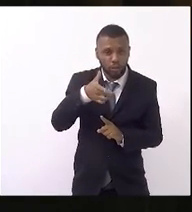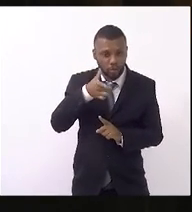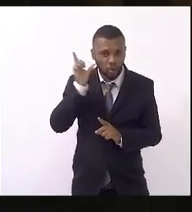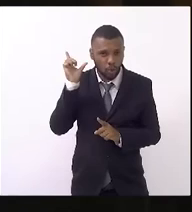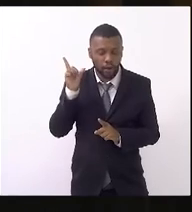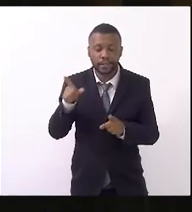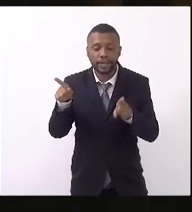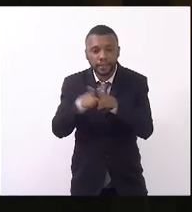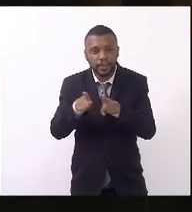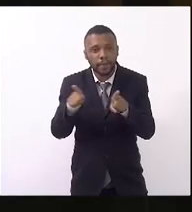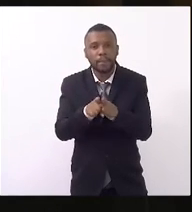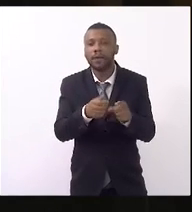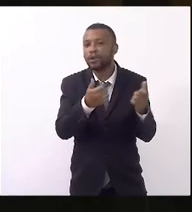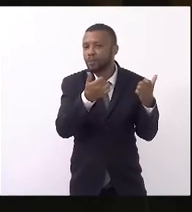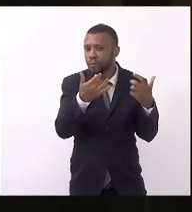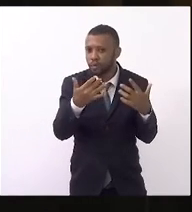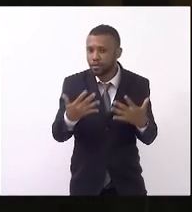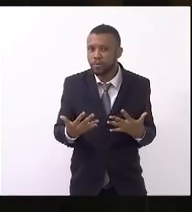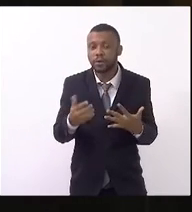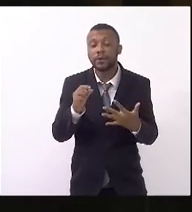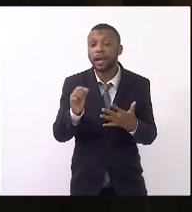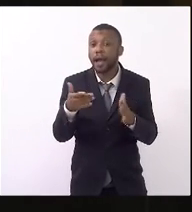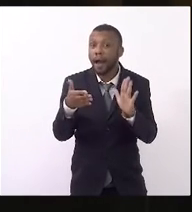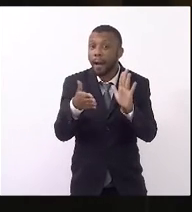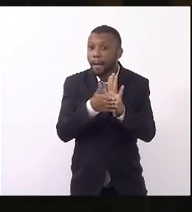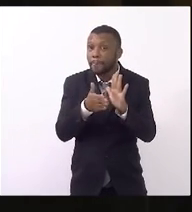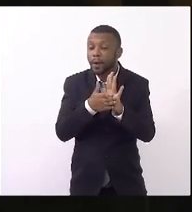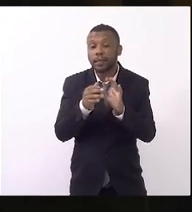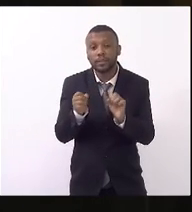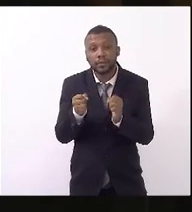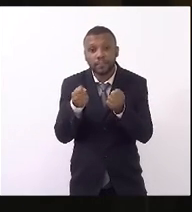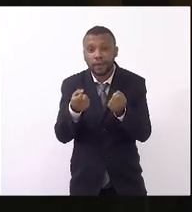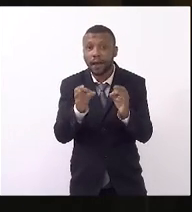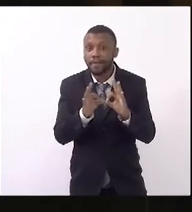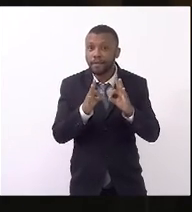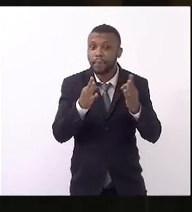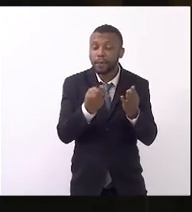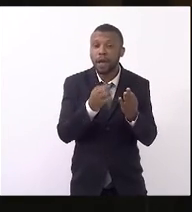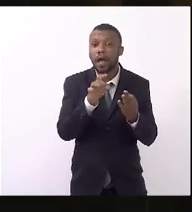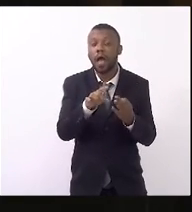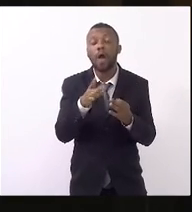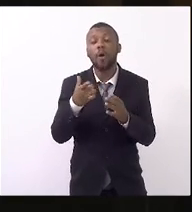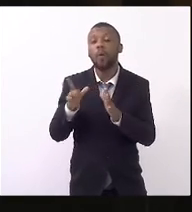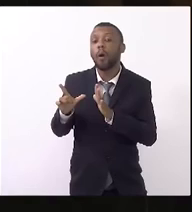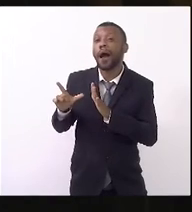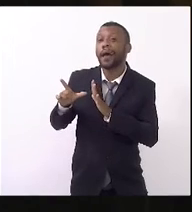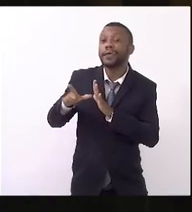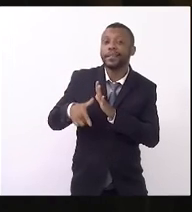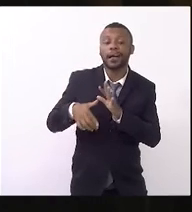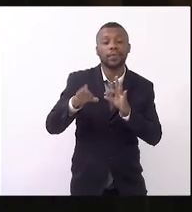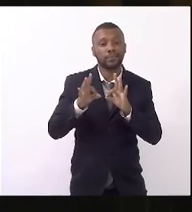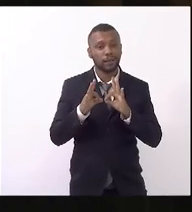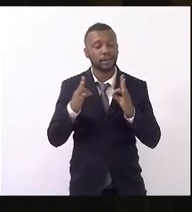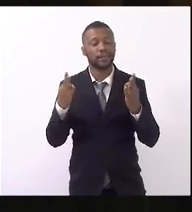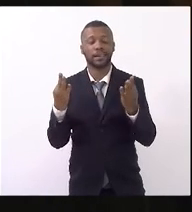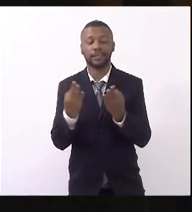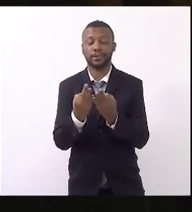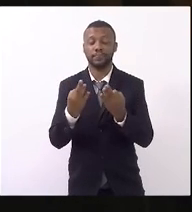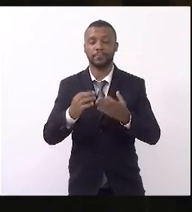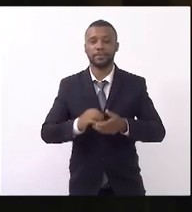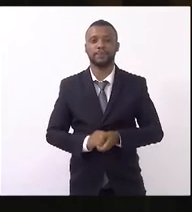também que a pauta em defesa à família é um retrocesso para o nosso país.